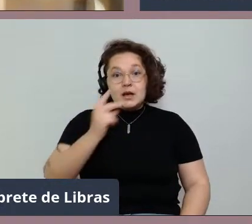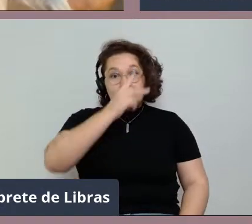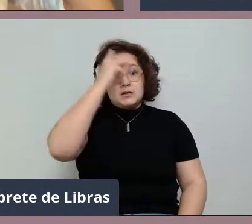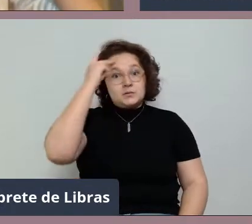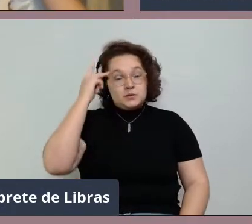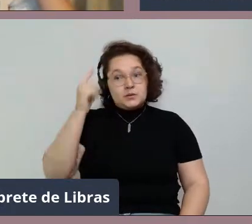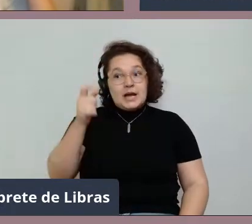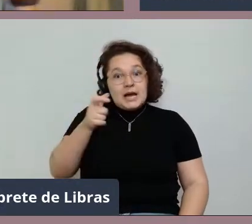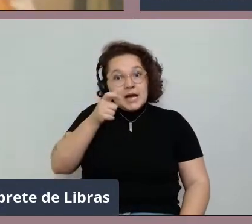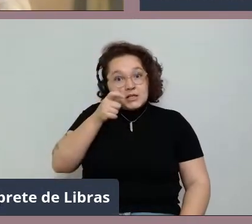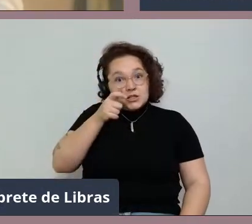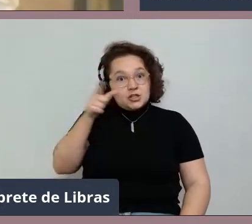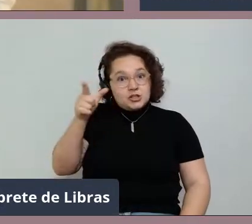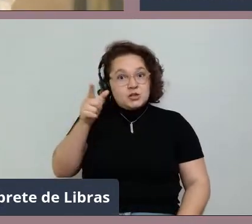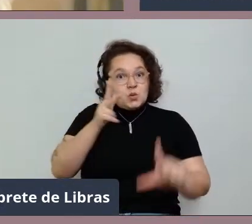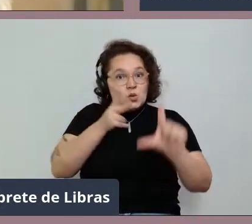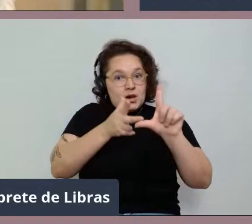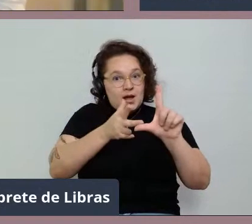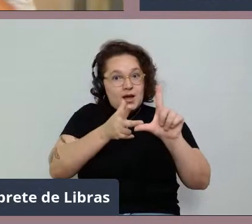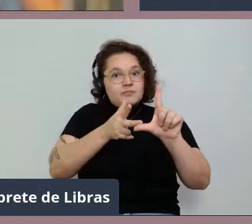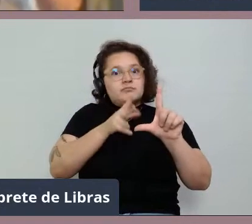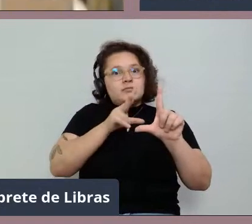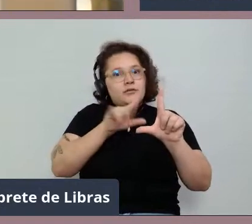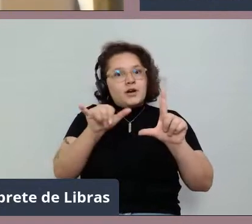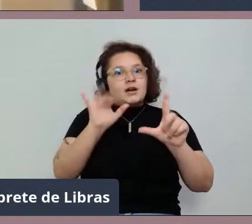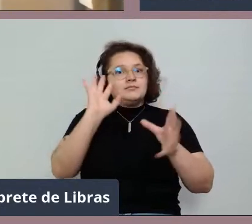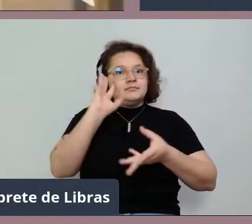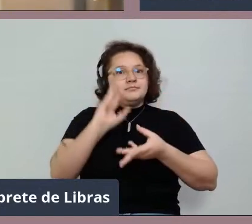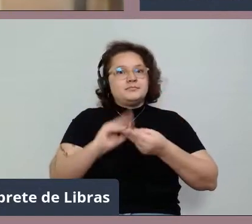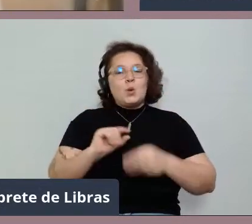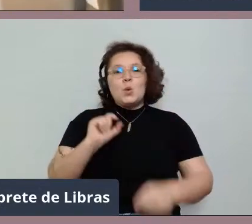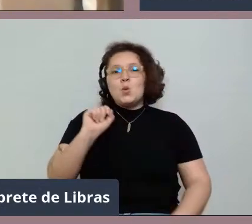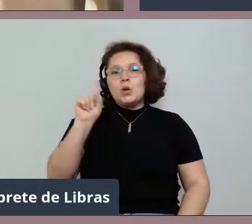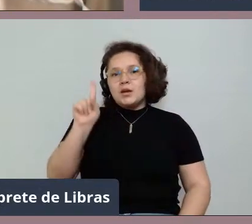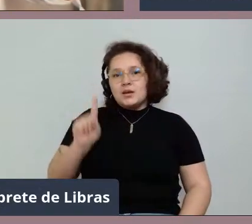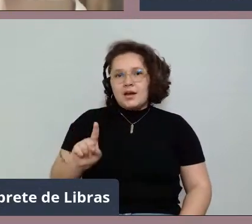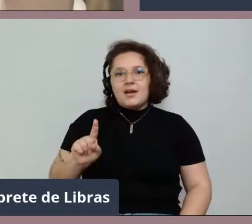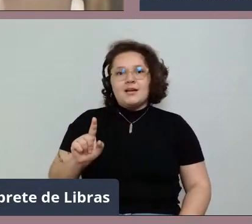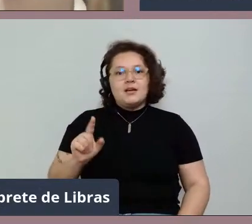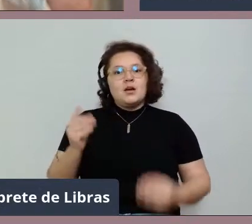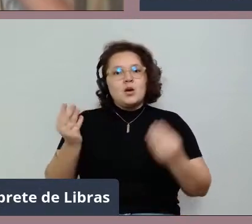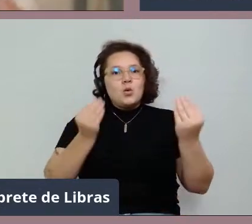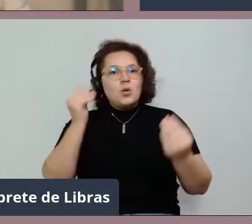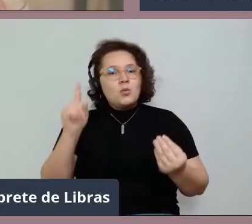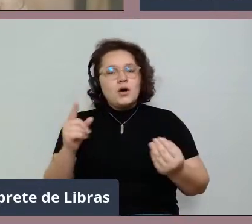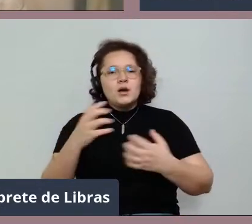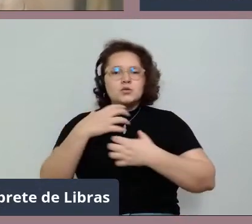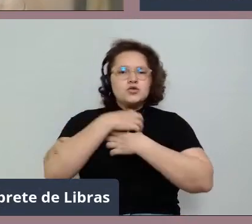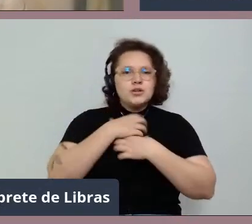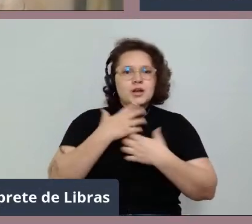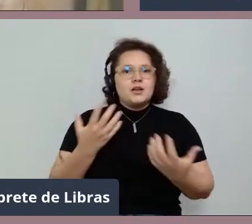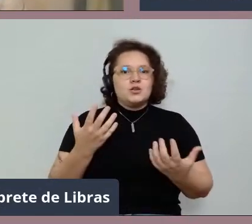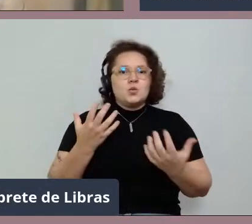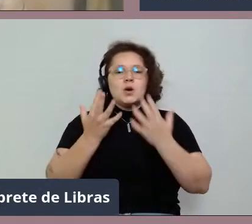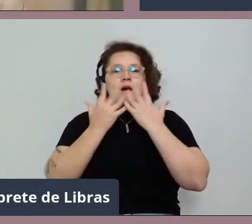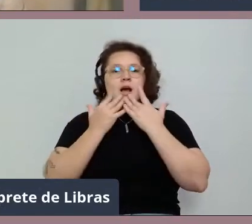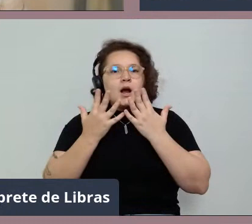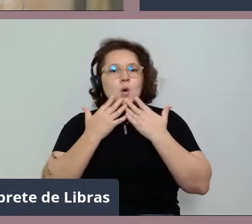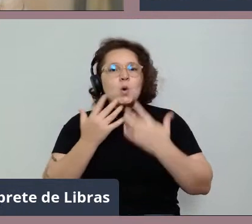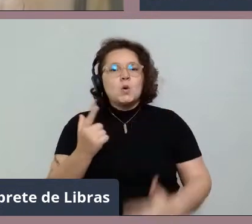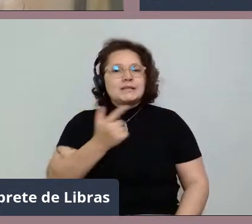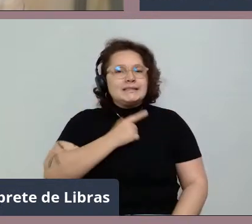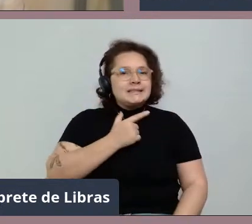assistindo a live vão saber do que se trata, assim, vão saber a forma que tem, a cor que tem, as características que